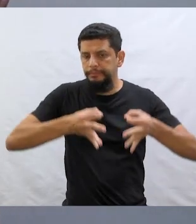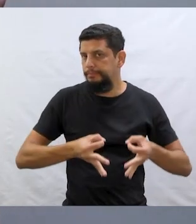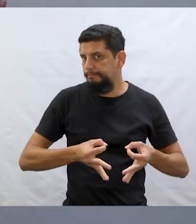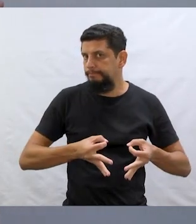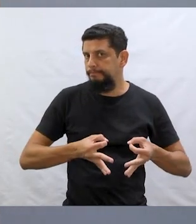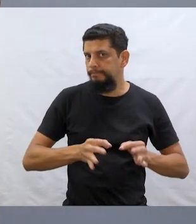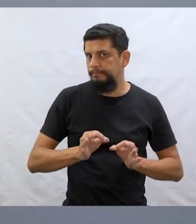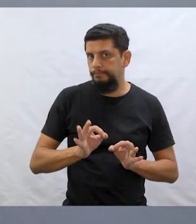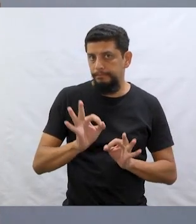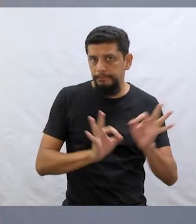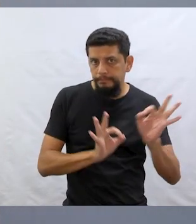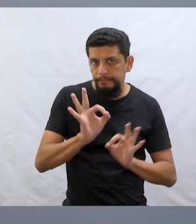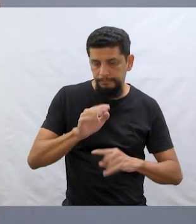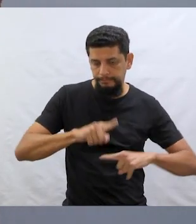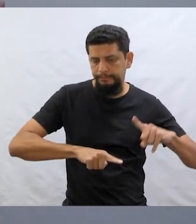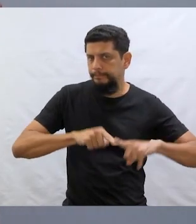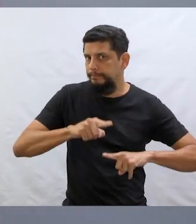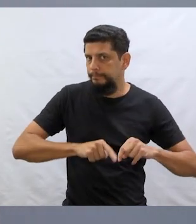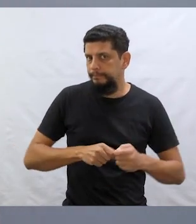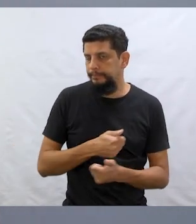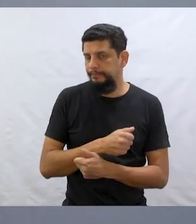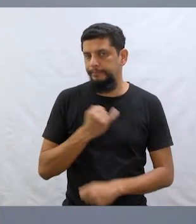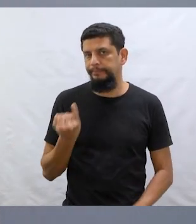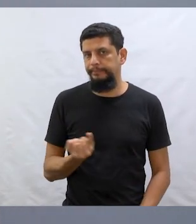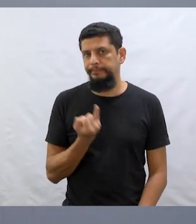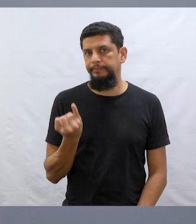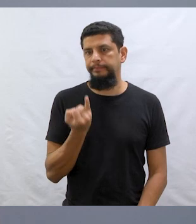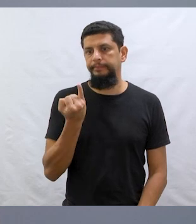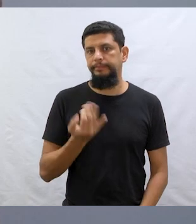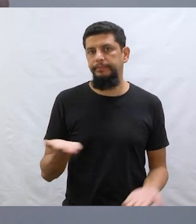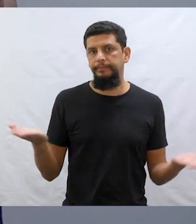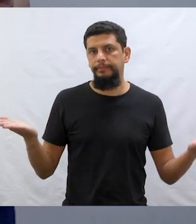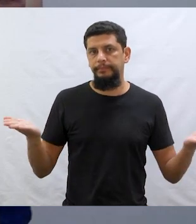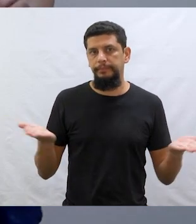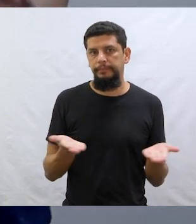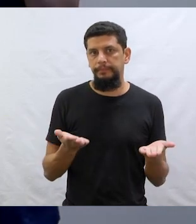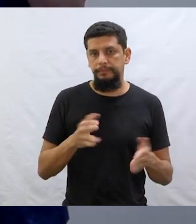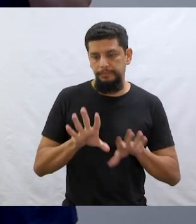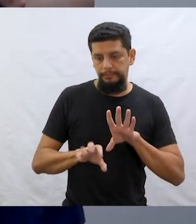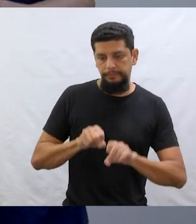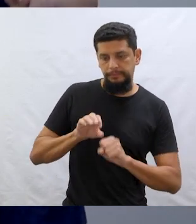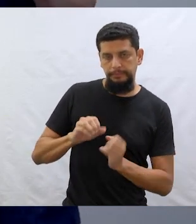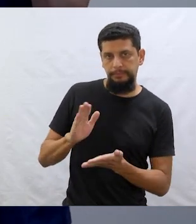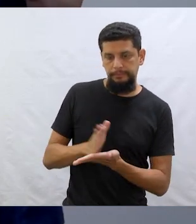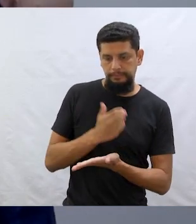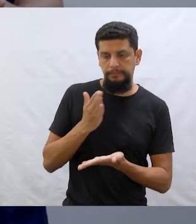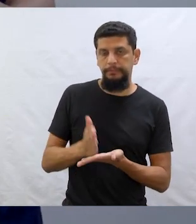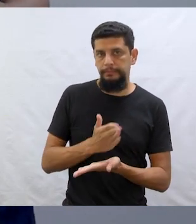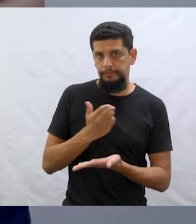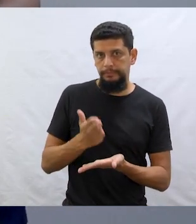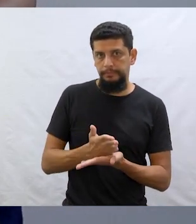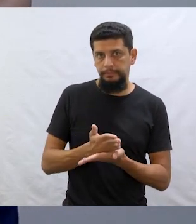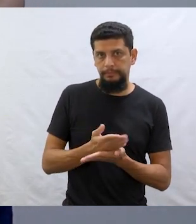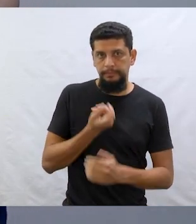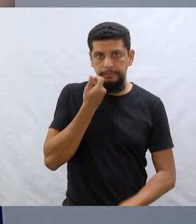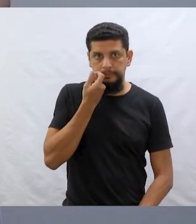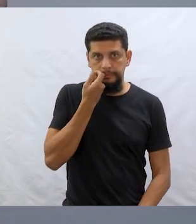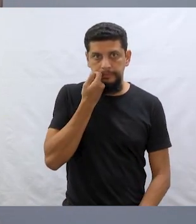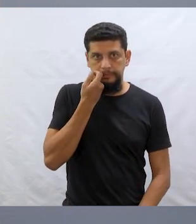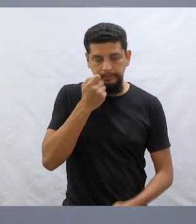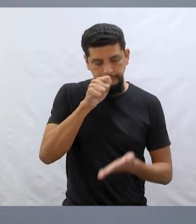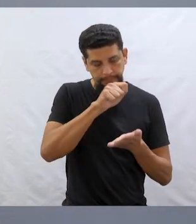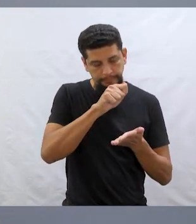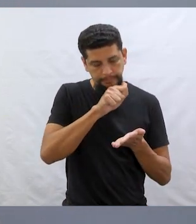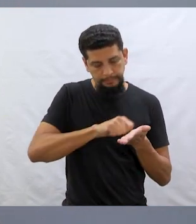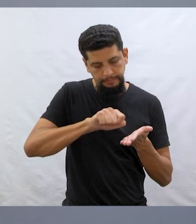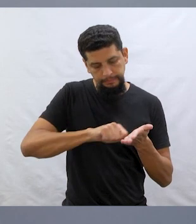tudo certinho, organizado, material muito importante. Agora, pegue o seu caderno e o lápis